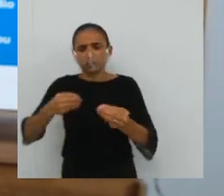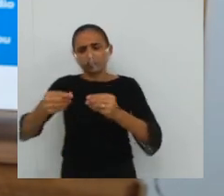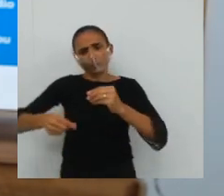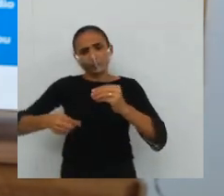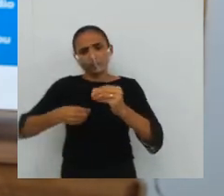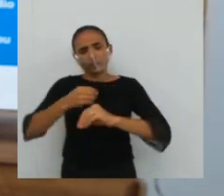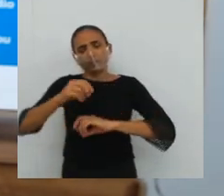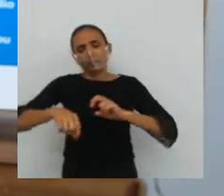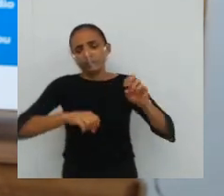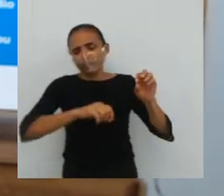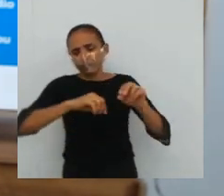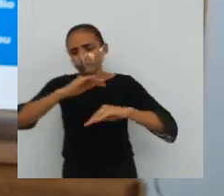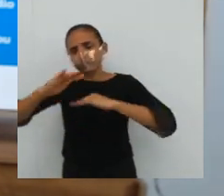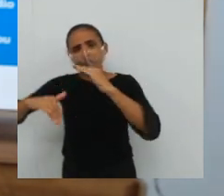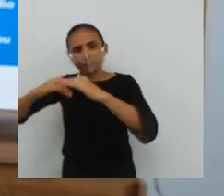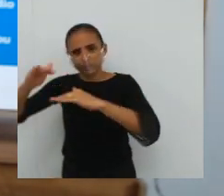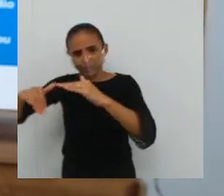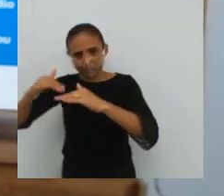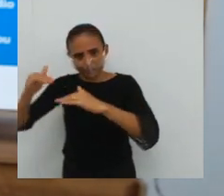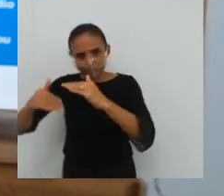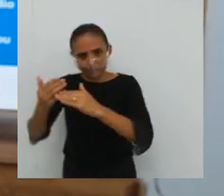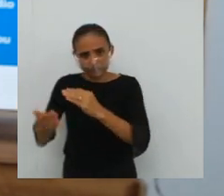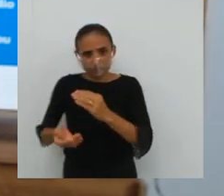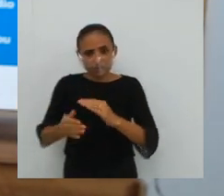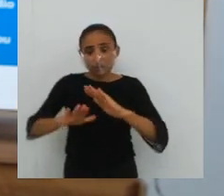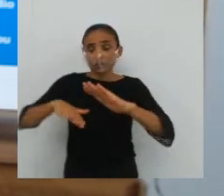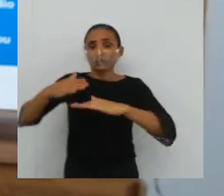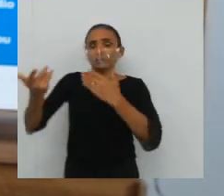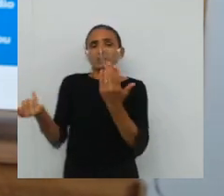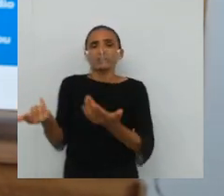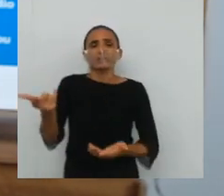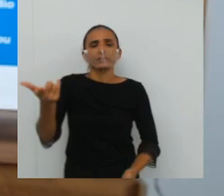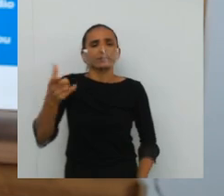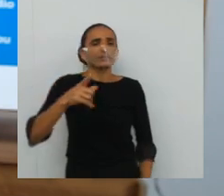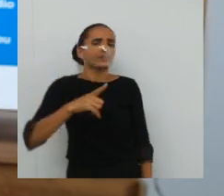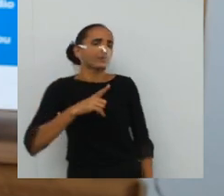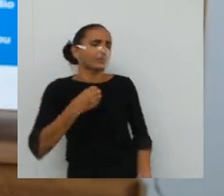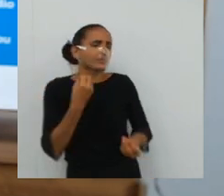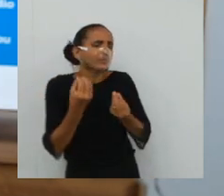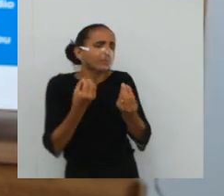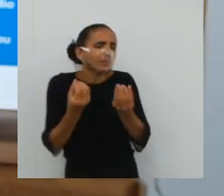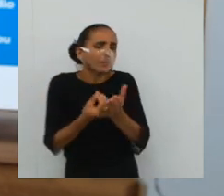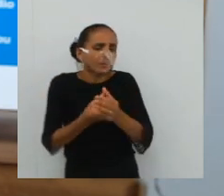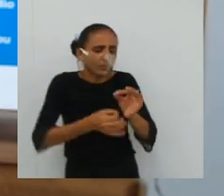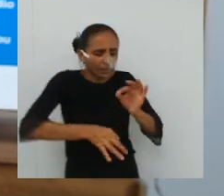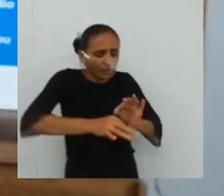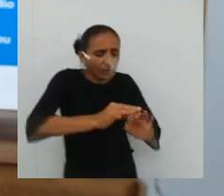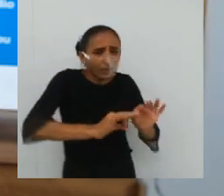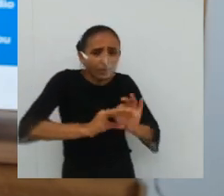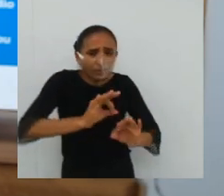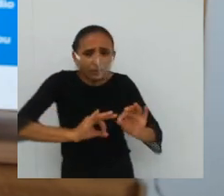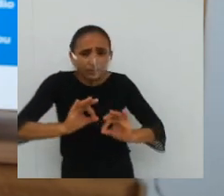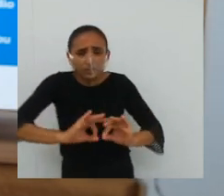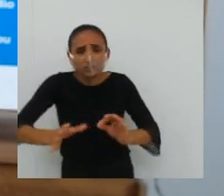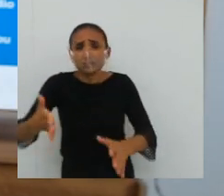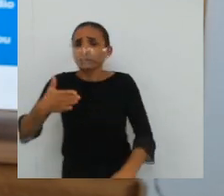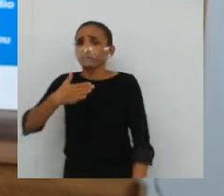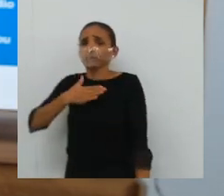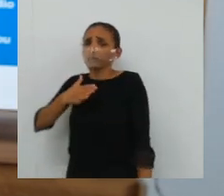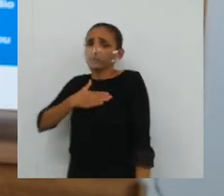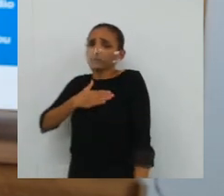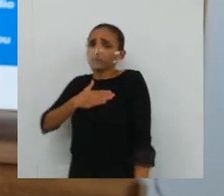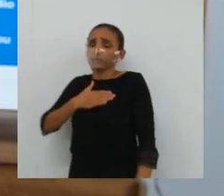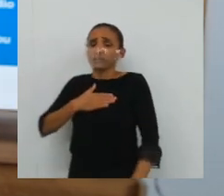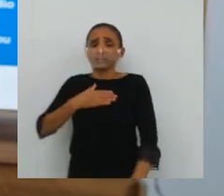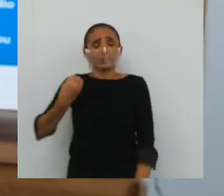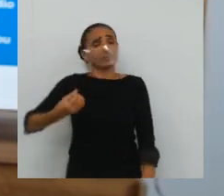si, é aquele que produz, que é a produção de subsistência, que é aquele que eu produzo para mim mesmo. E